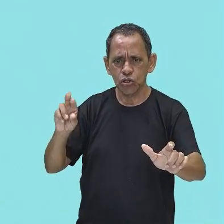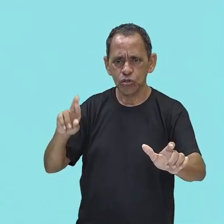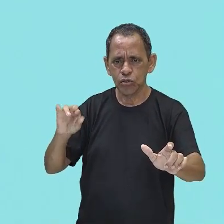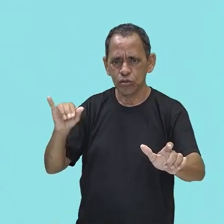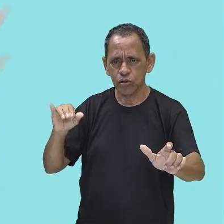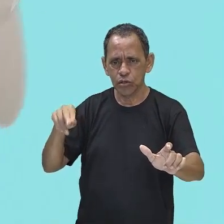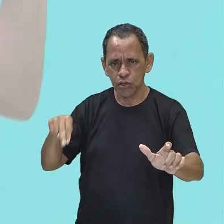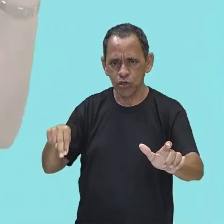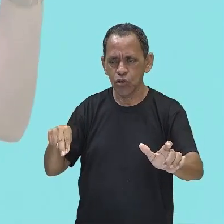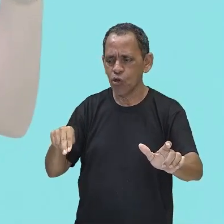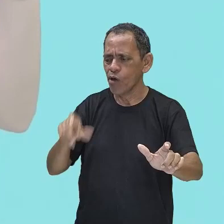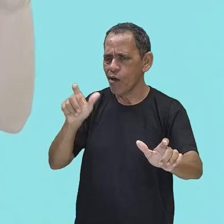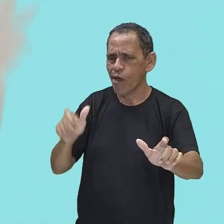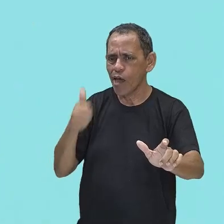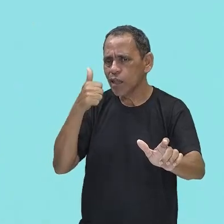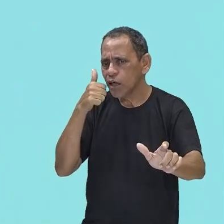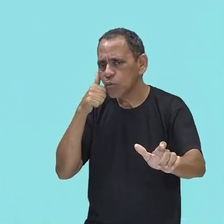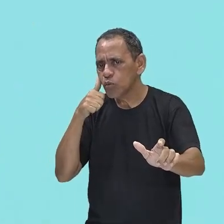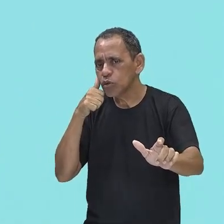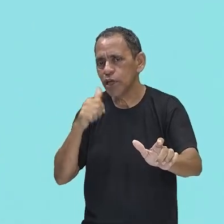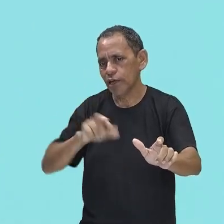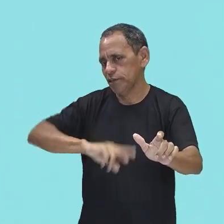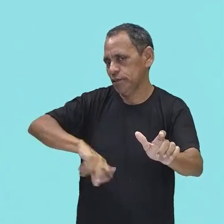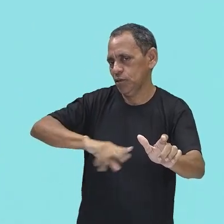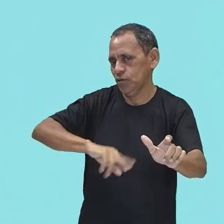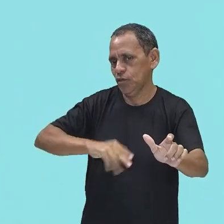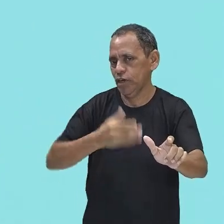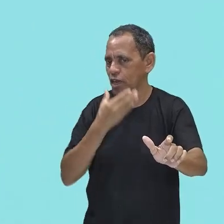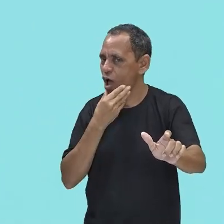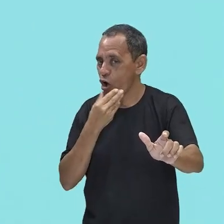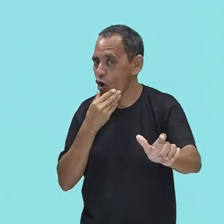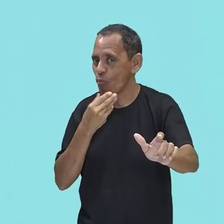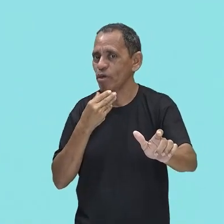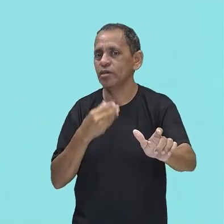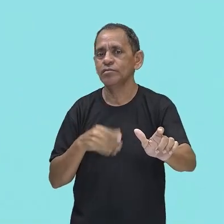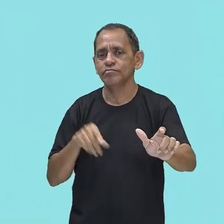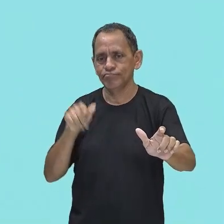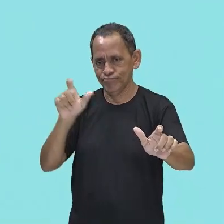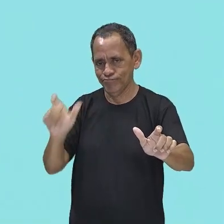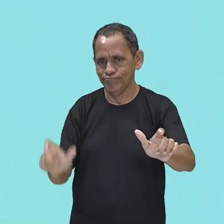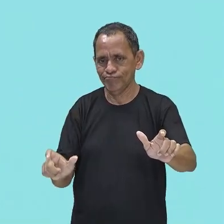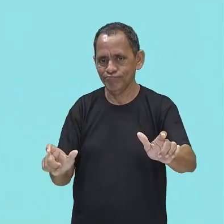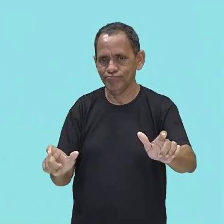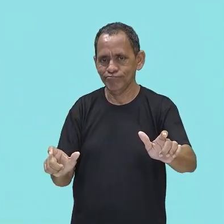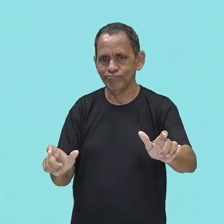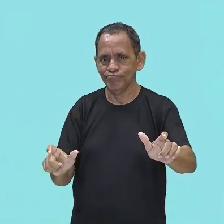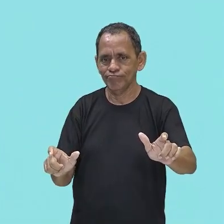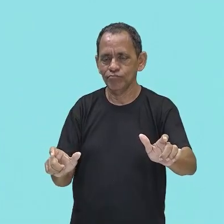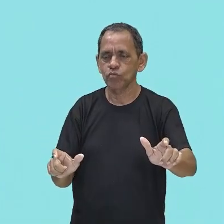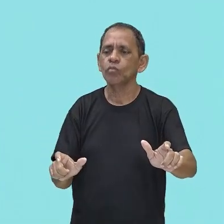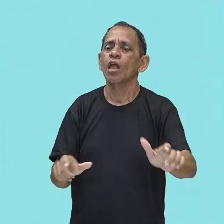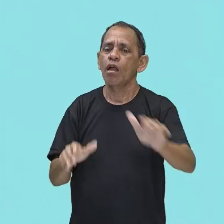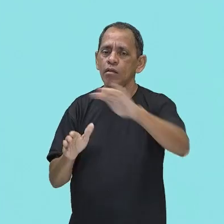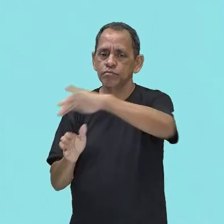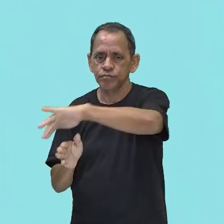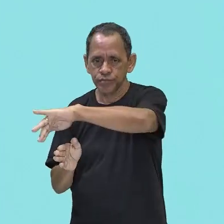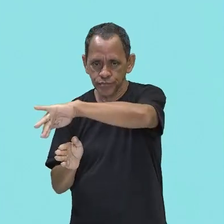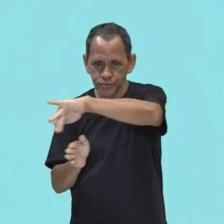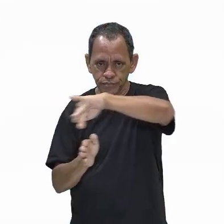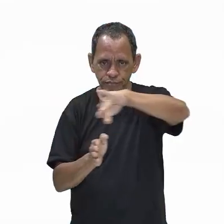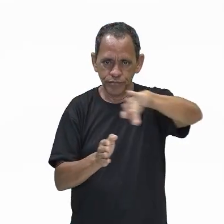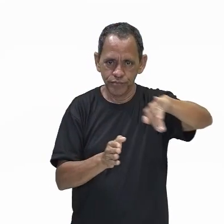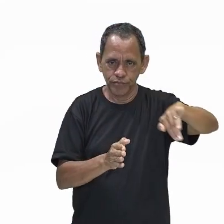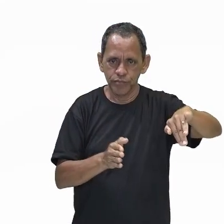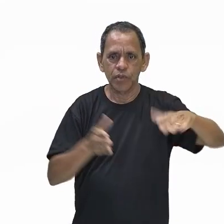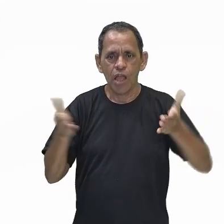morte, certo? Ele fica chocado. Certinho? Agora eu quero apresentar para vocês variação linguística. A gente vai